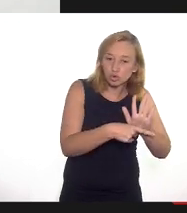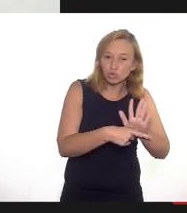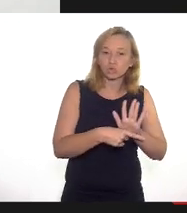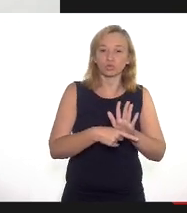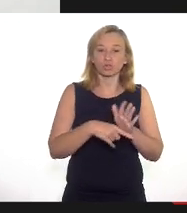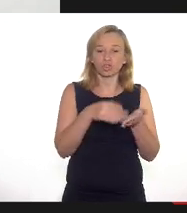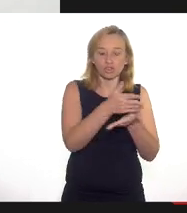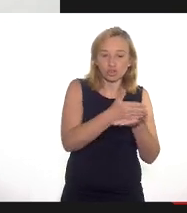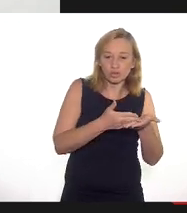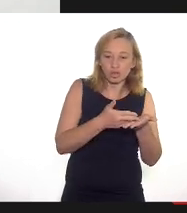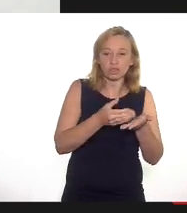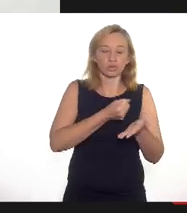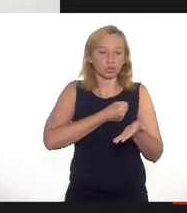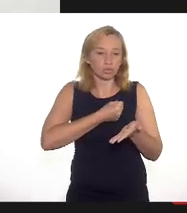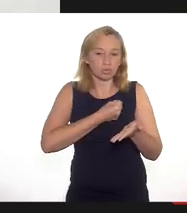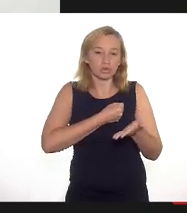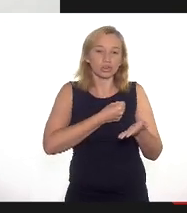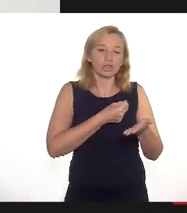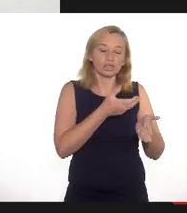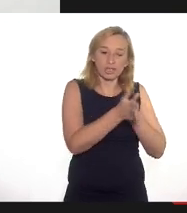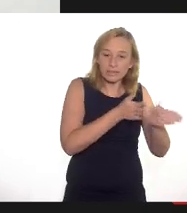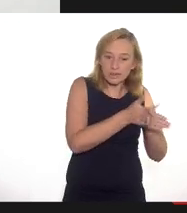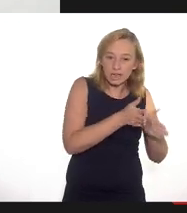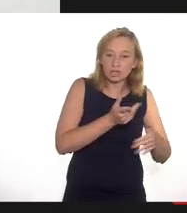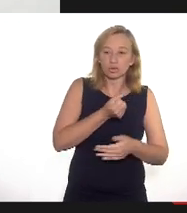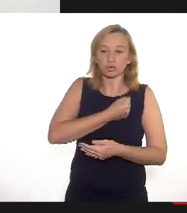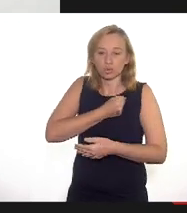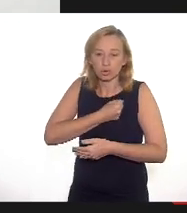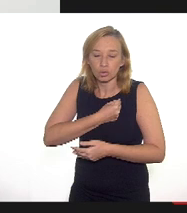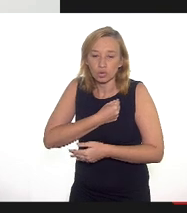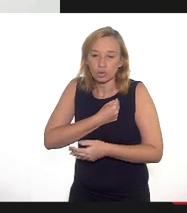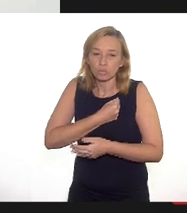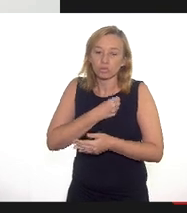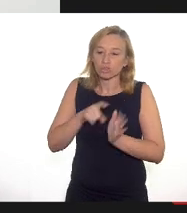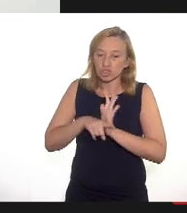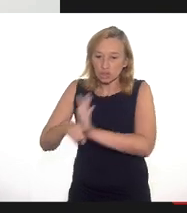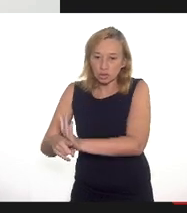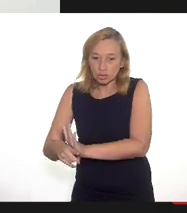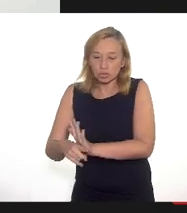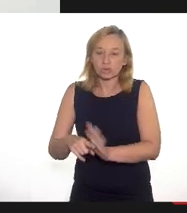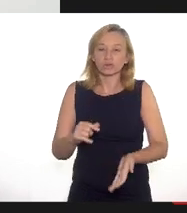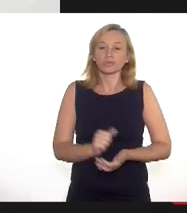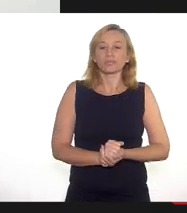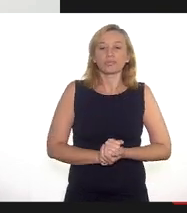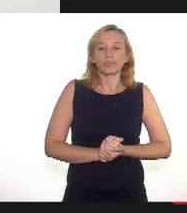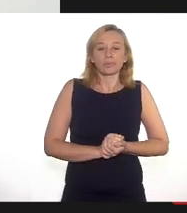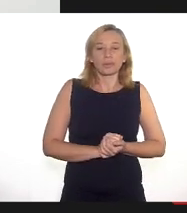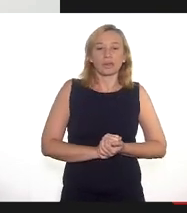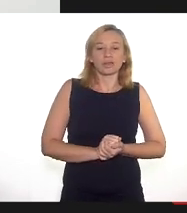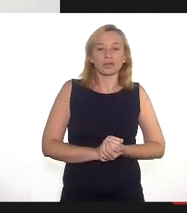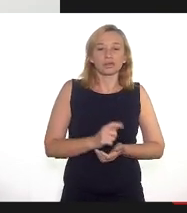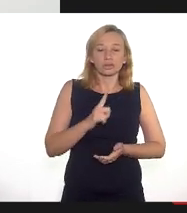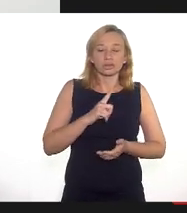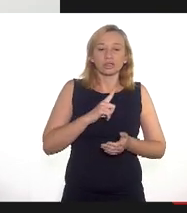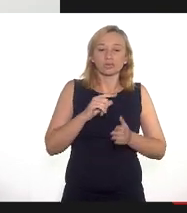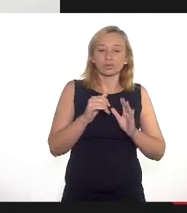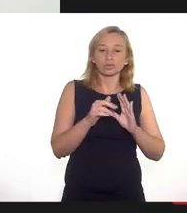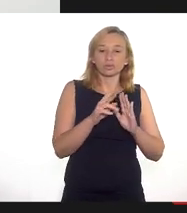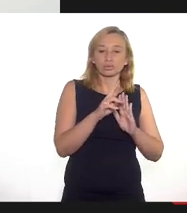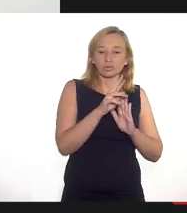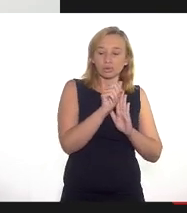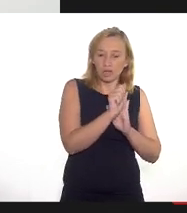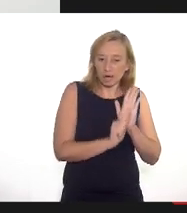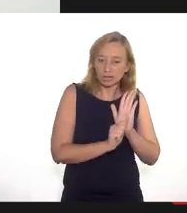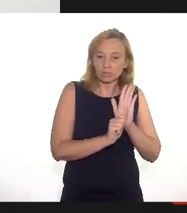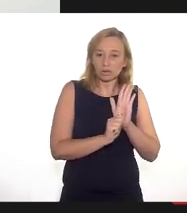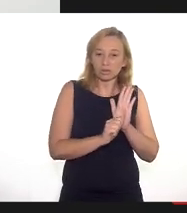divide em número de acesso, número de atendimento, o suporte, o quanto o suporte tem trabalhado. Nós temos um relatório, e